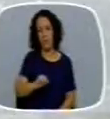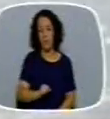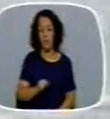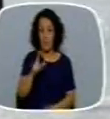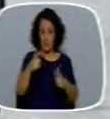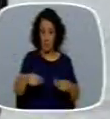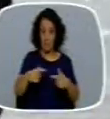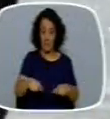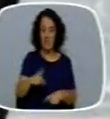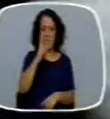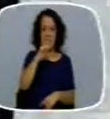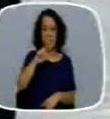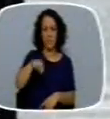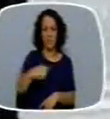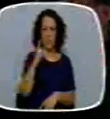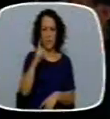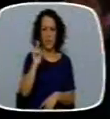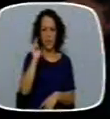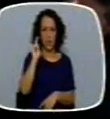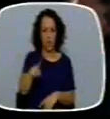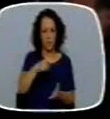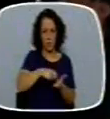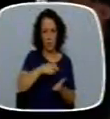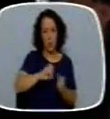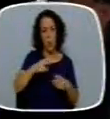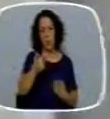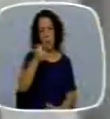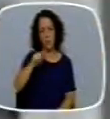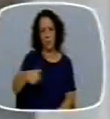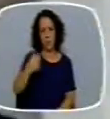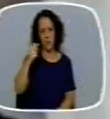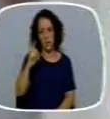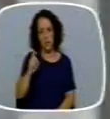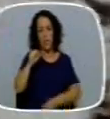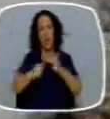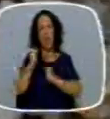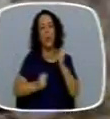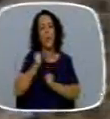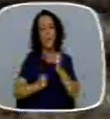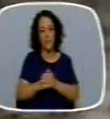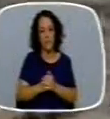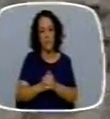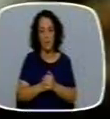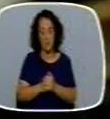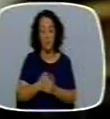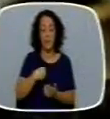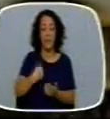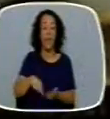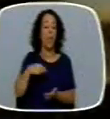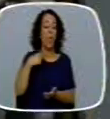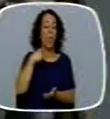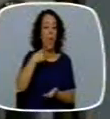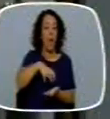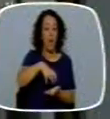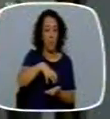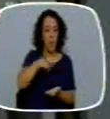são 6,6 km a caminhar ou 5,2 km a correr. Para correr? Nós temos aqui um cheeseburger que